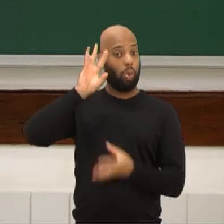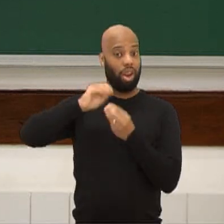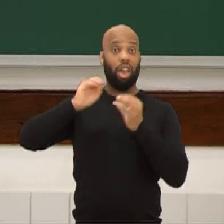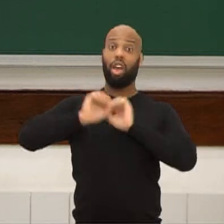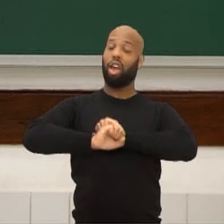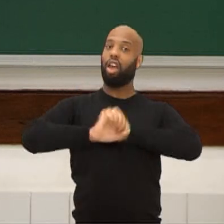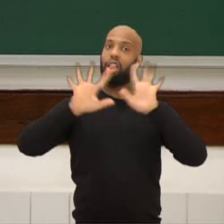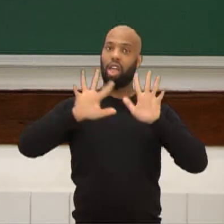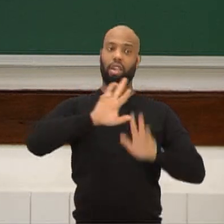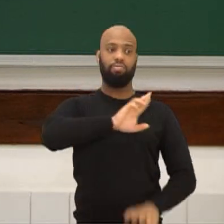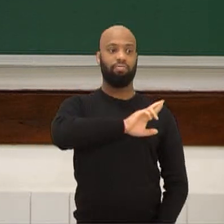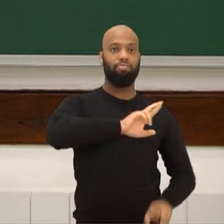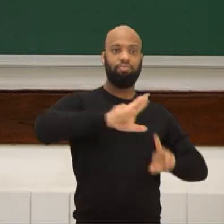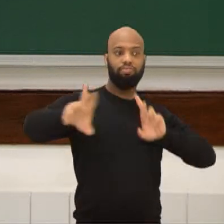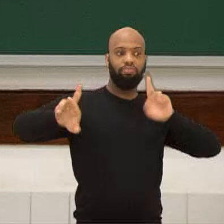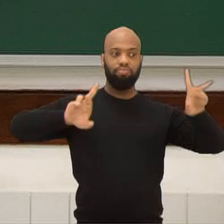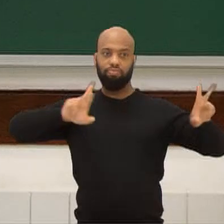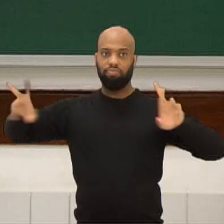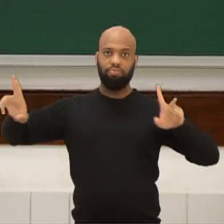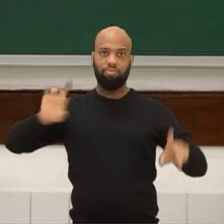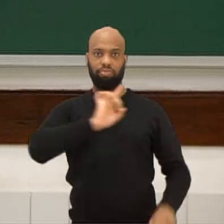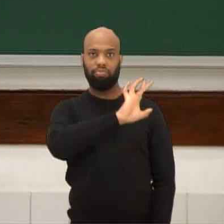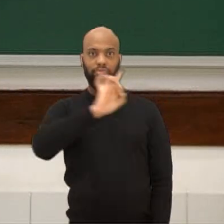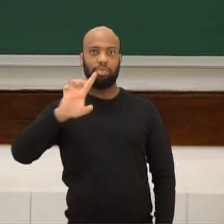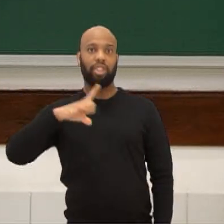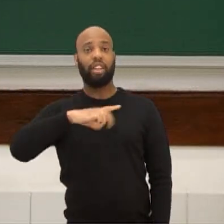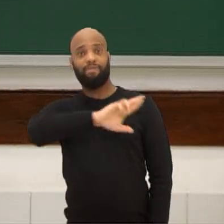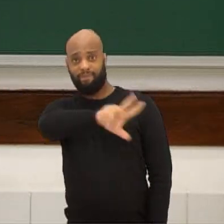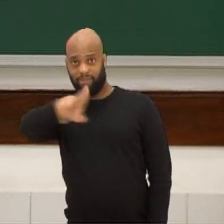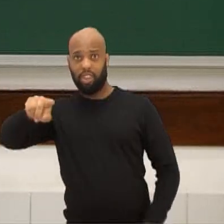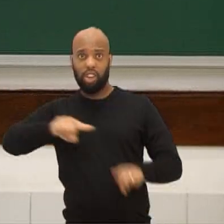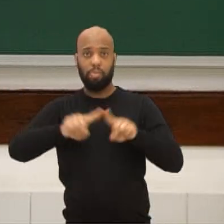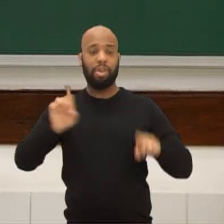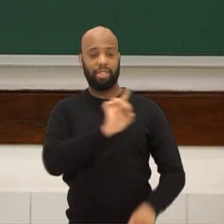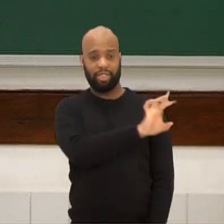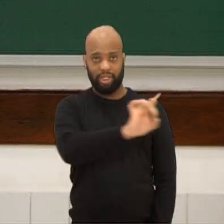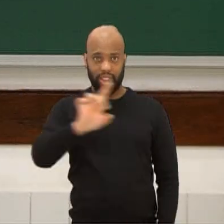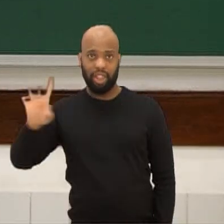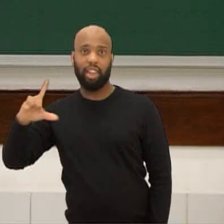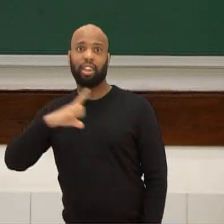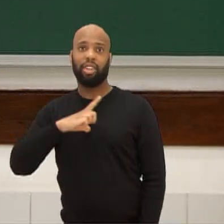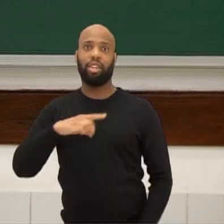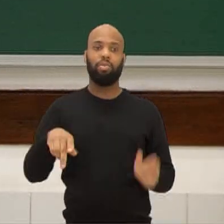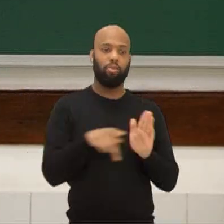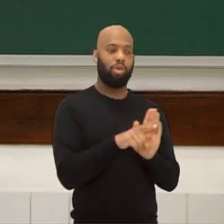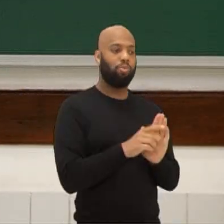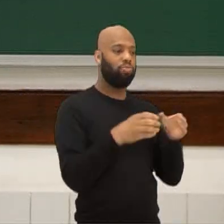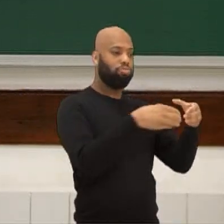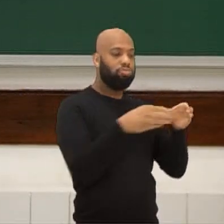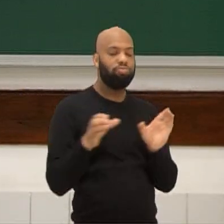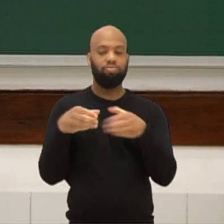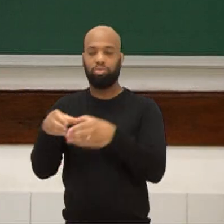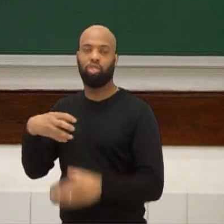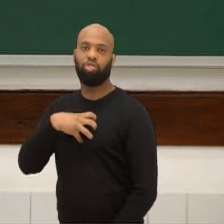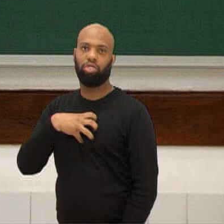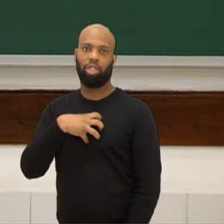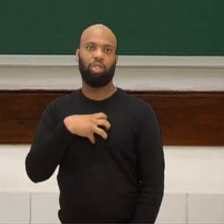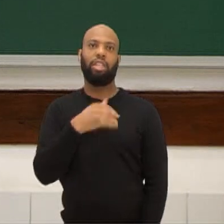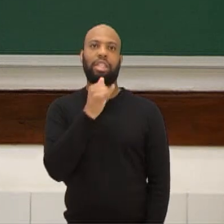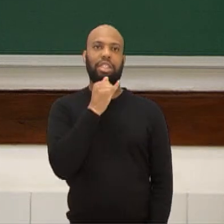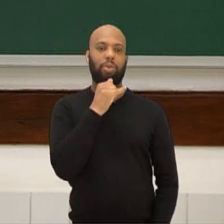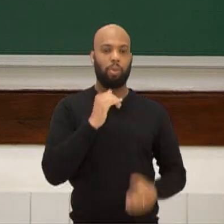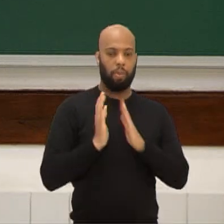entendido a diferença de cada um. São vários tipos de jogos, mas cada um, né, na sua família ali. Não podemos misturar